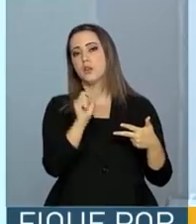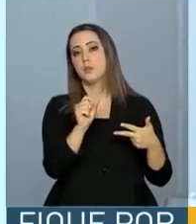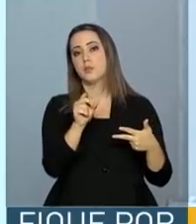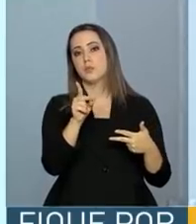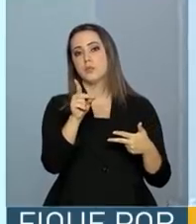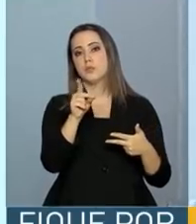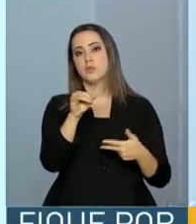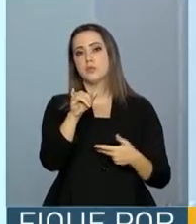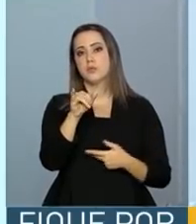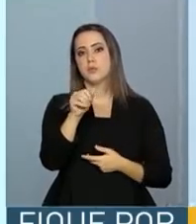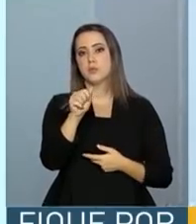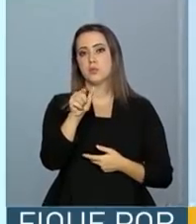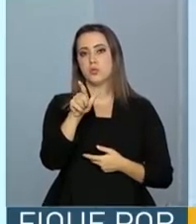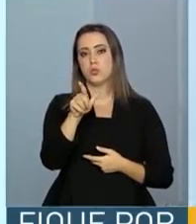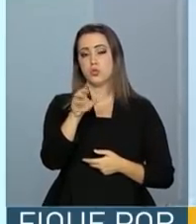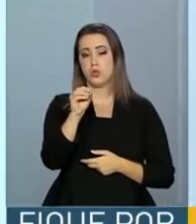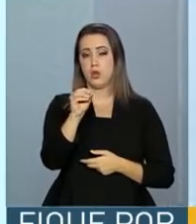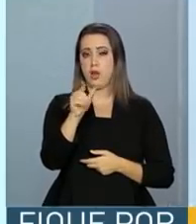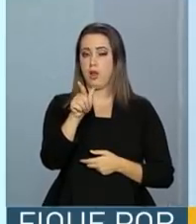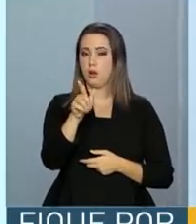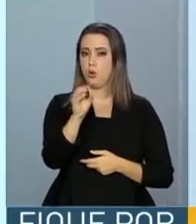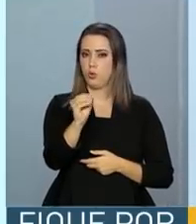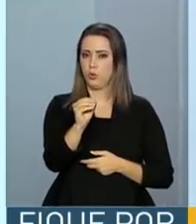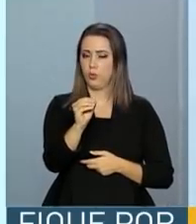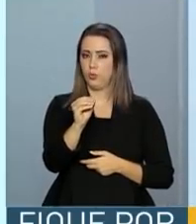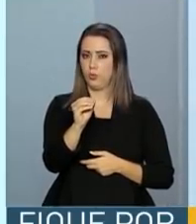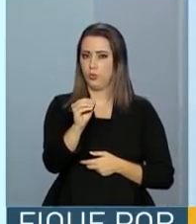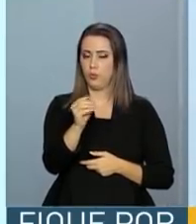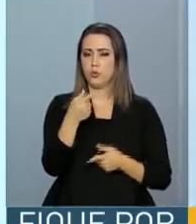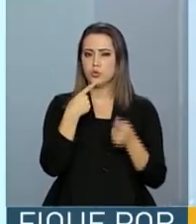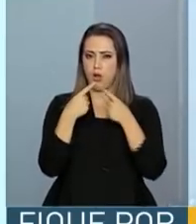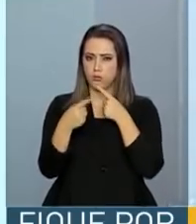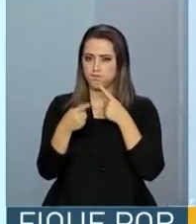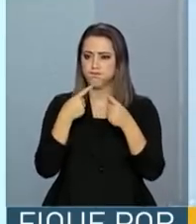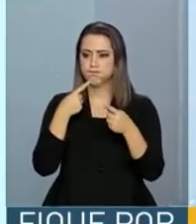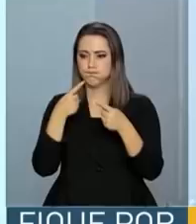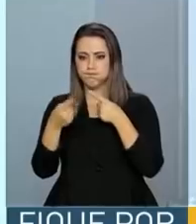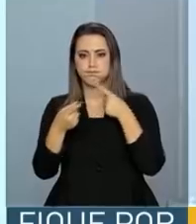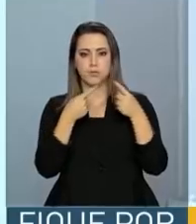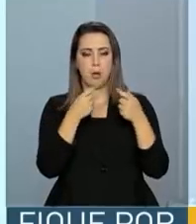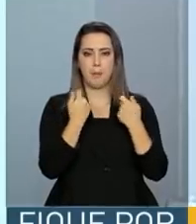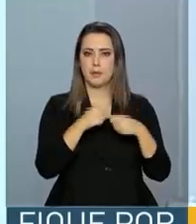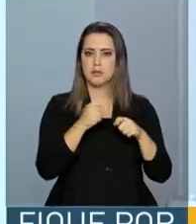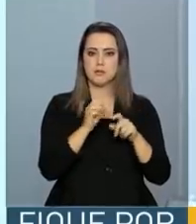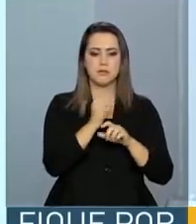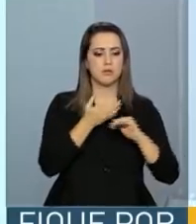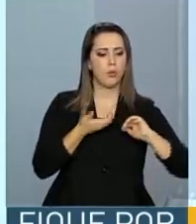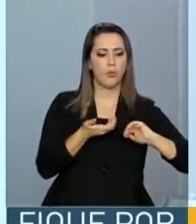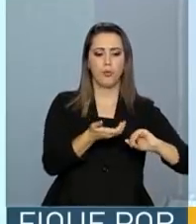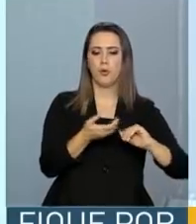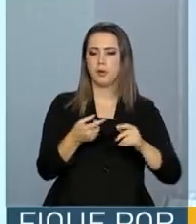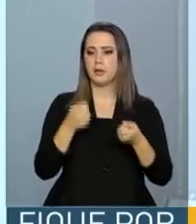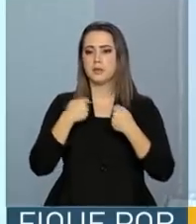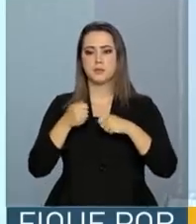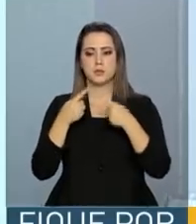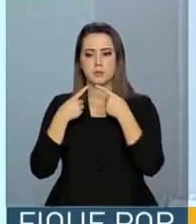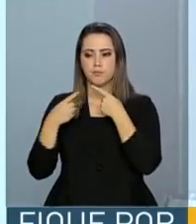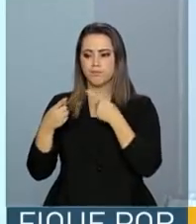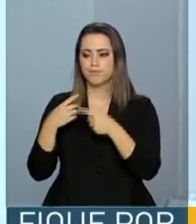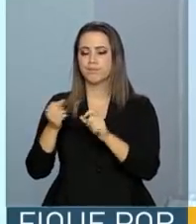nacional precisa dialogar com a sociedade e especialmente não ter nenhuma restrição